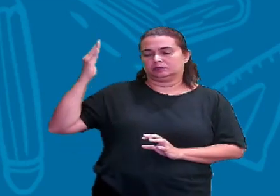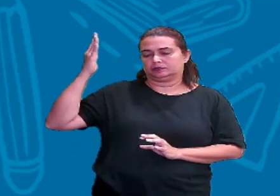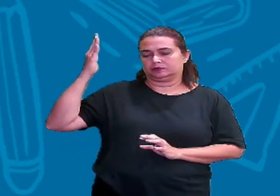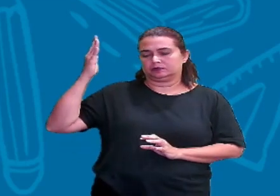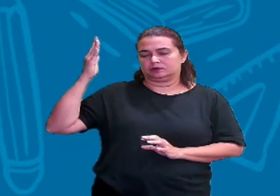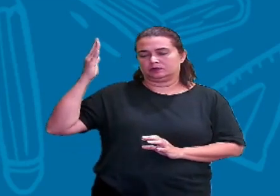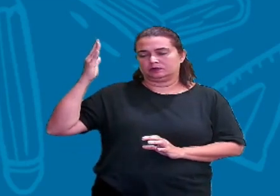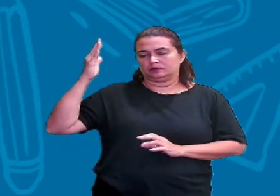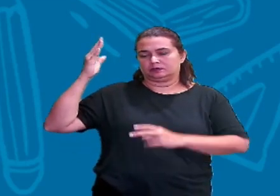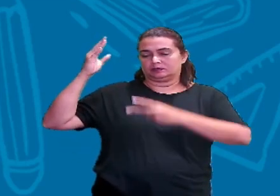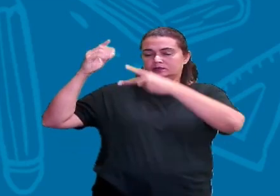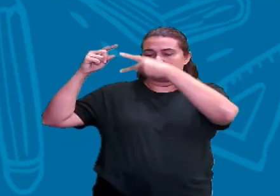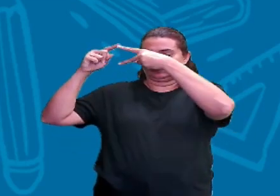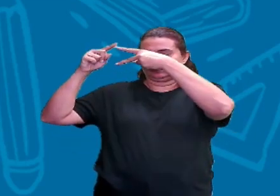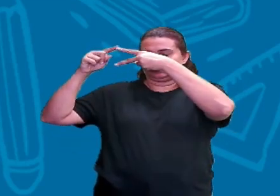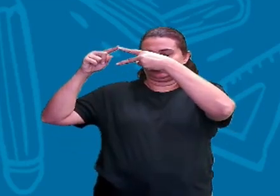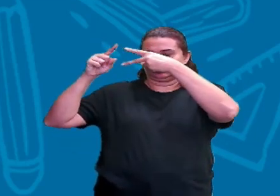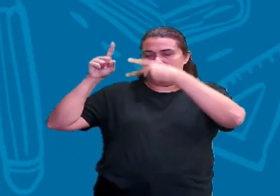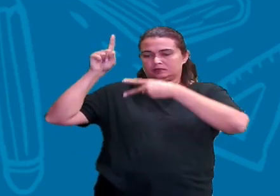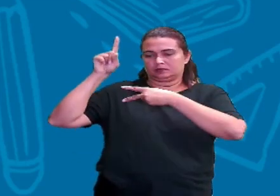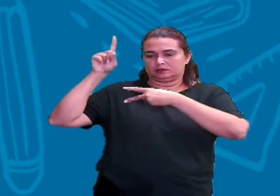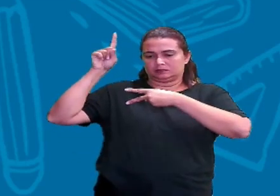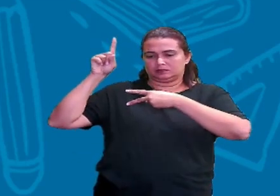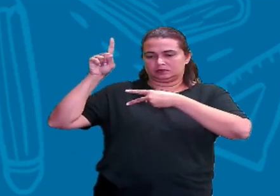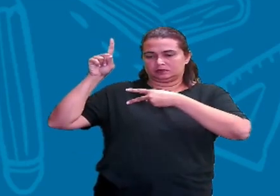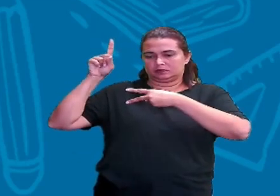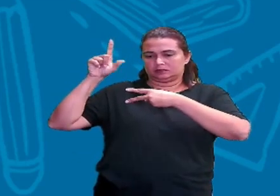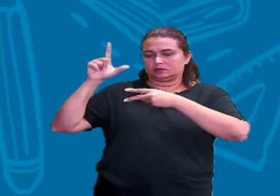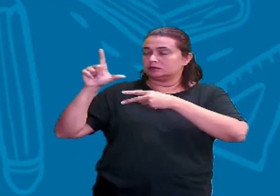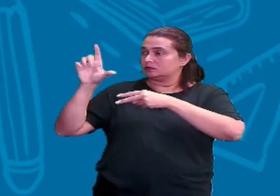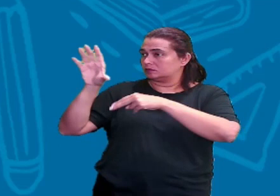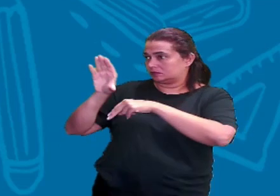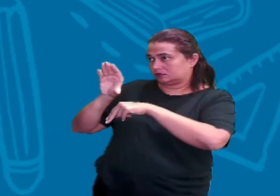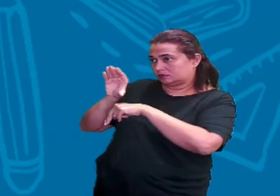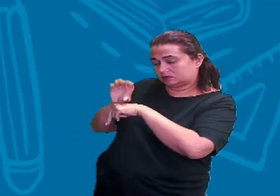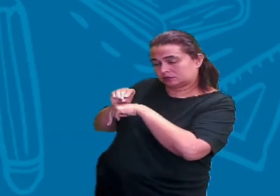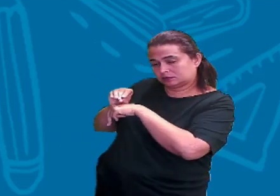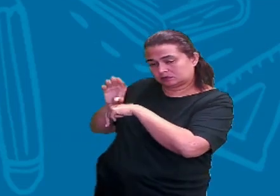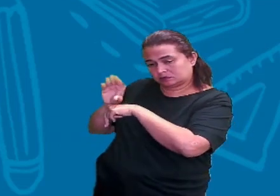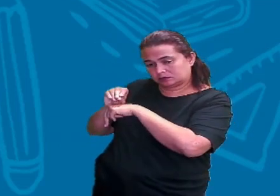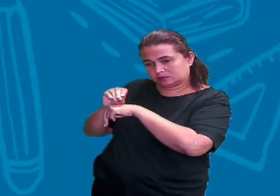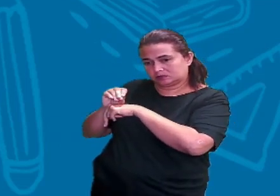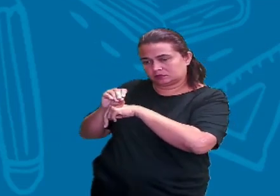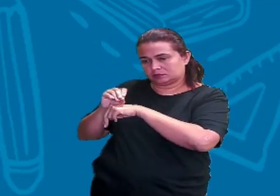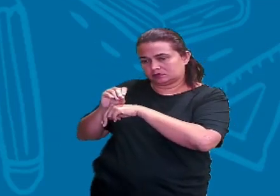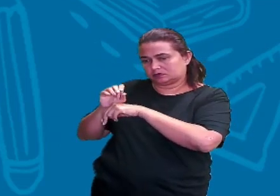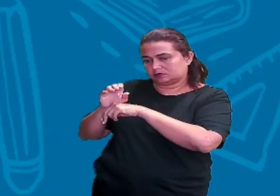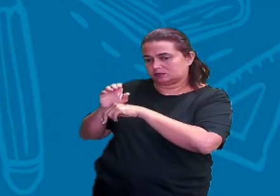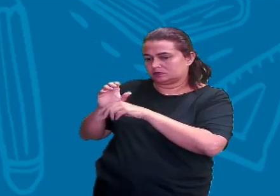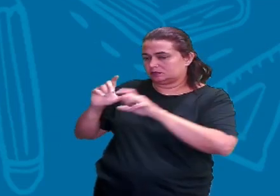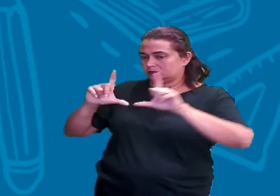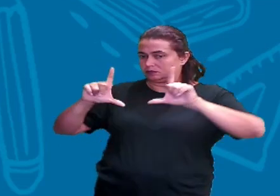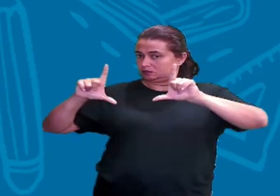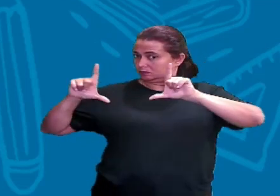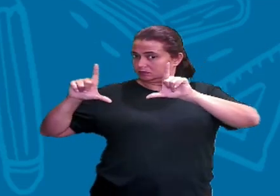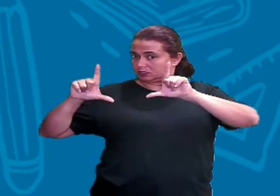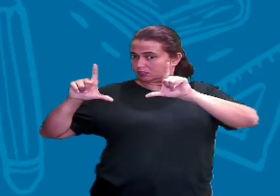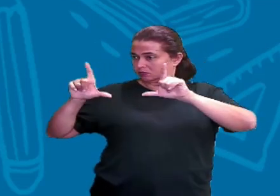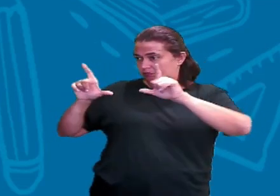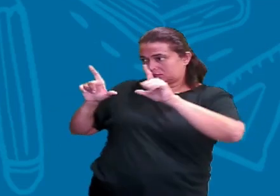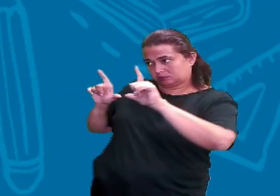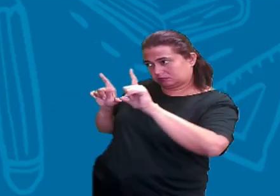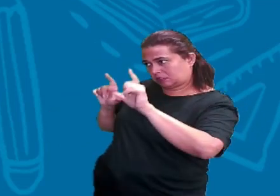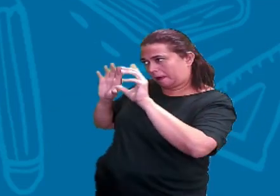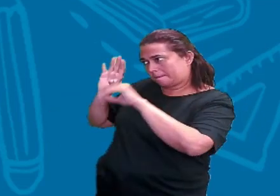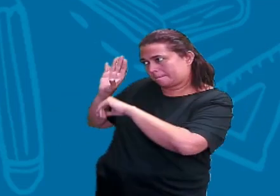a gente vê a mesma Igreja do Rosário, só que vista de um outro ângulo, né? Ela está na lateral, assim, um pouquinho